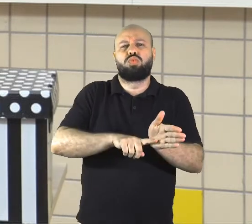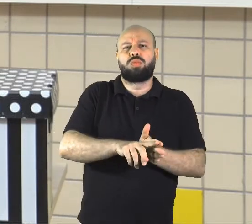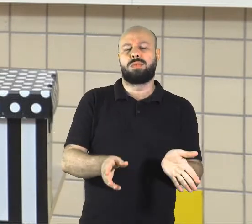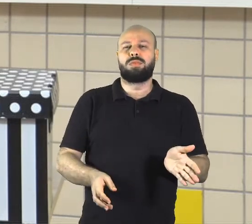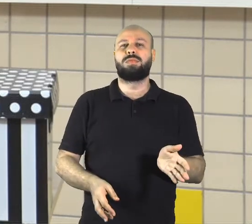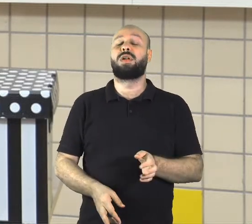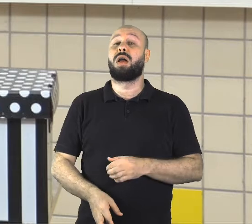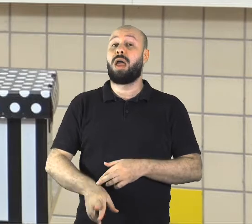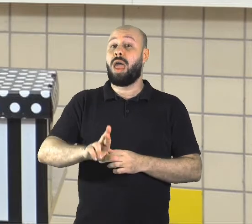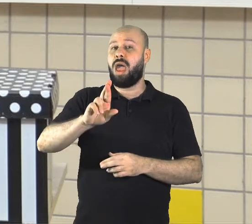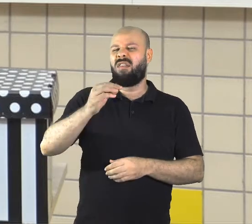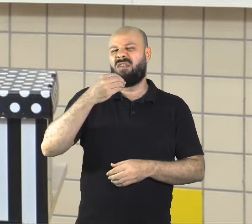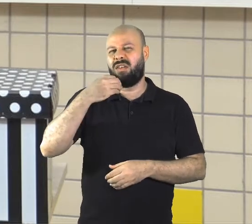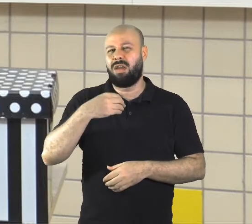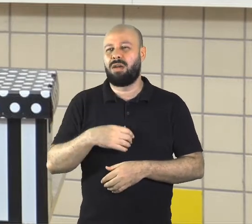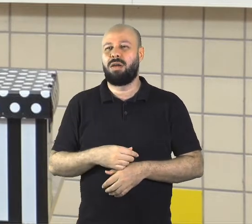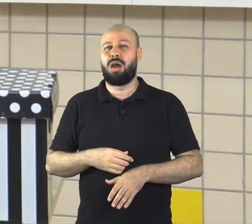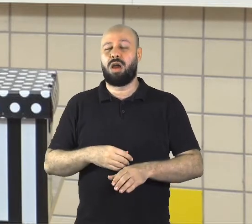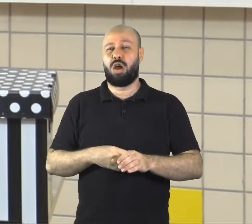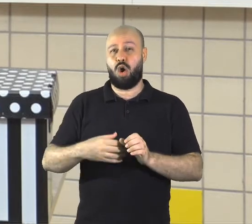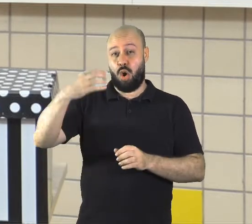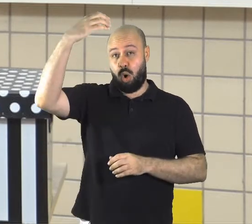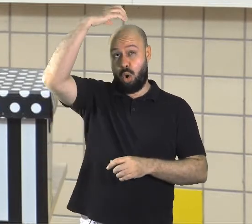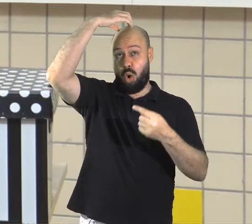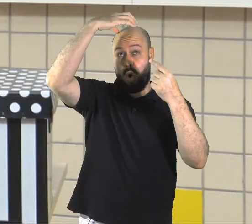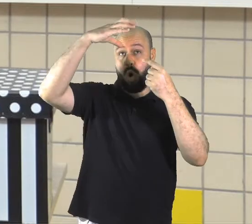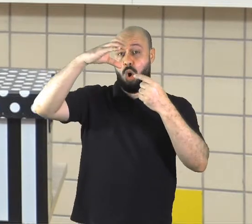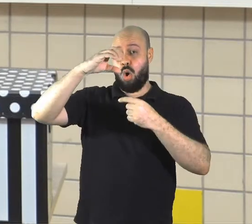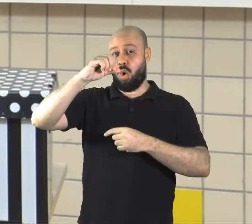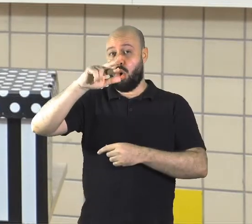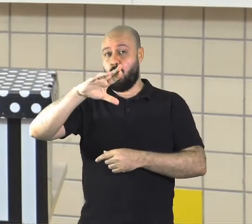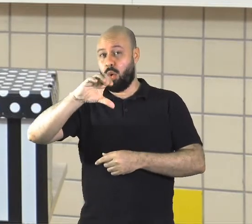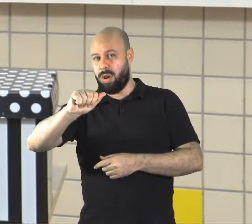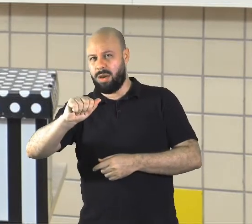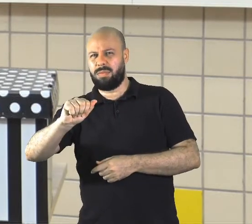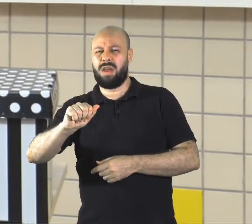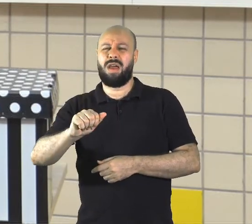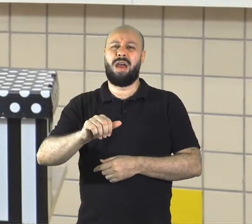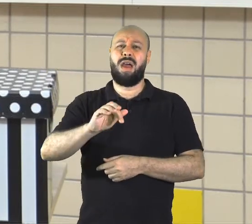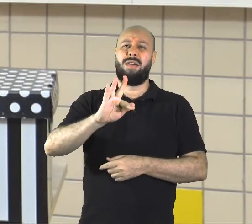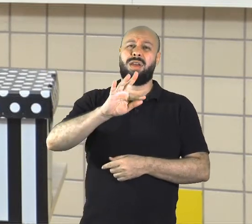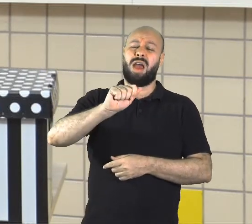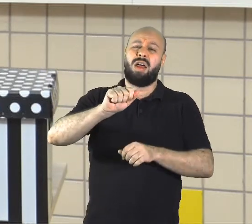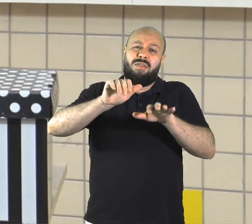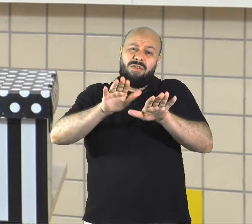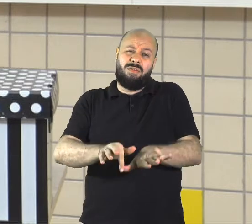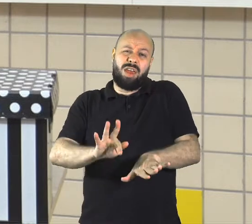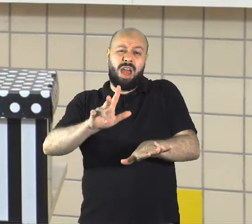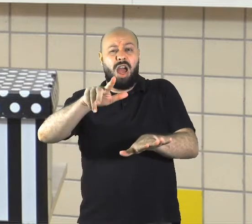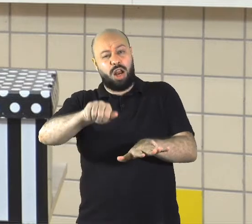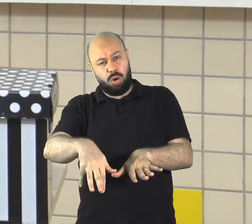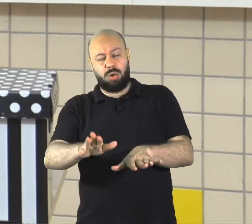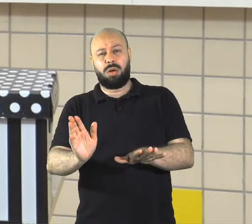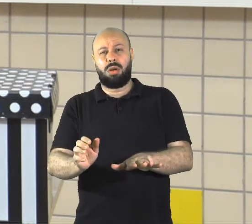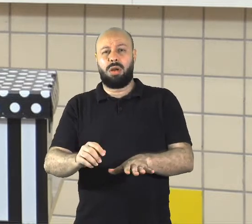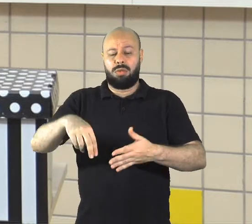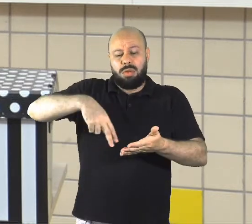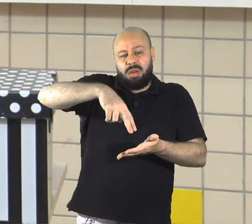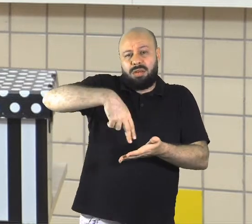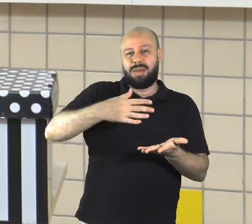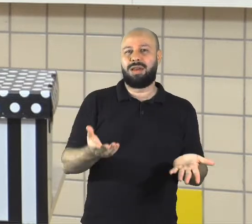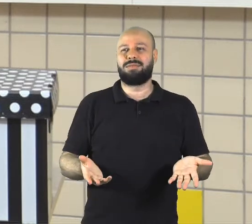R fraco, que está lá em coroa e que está lá também ficaram, dançaram. E com